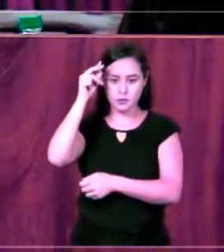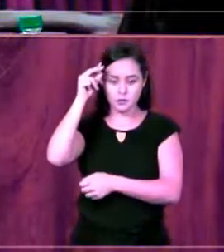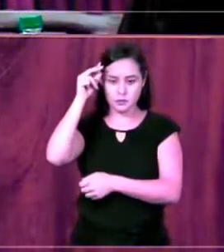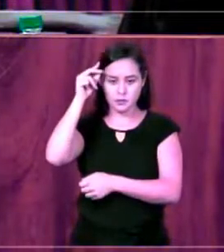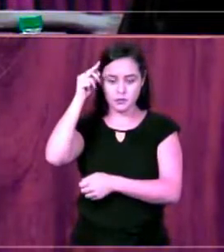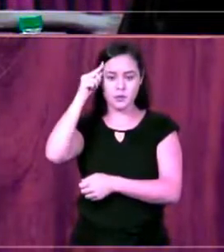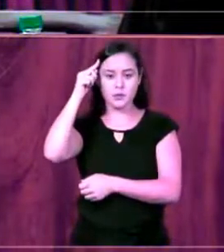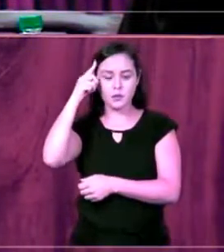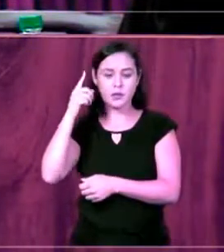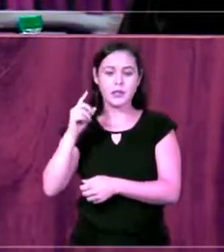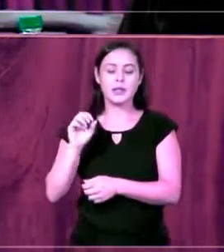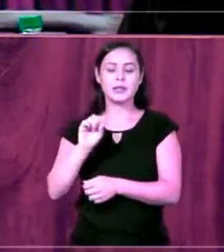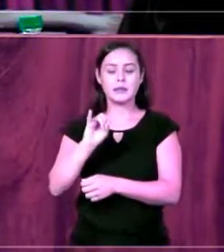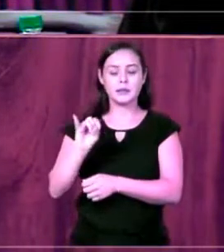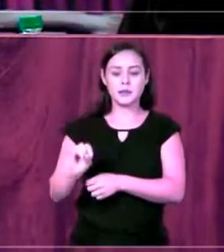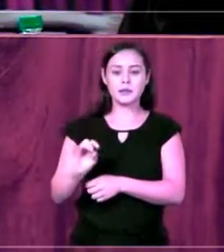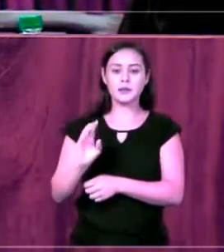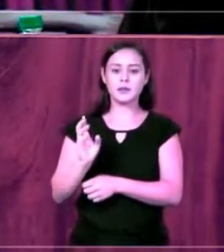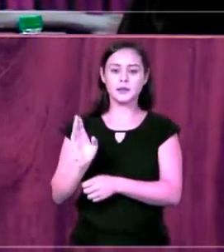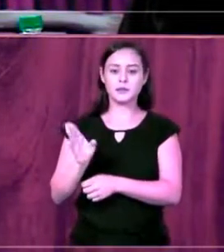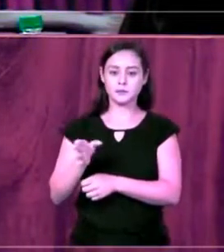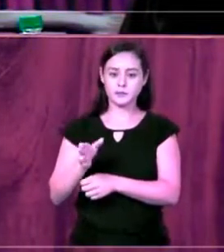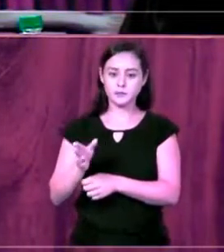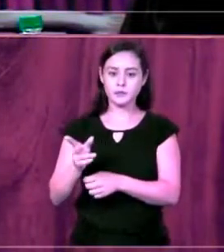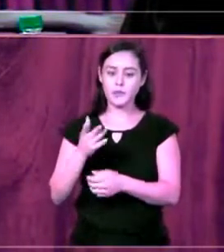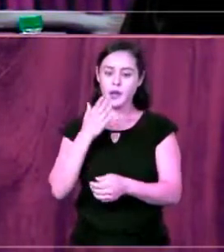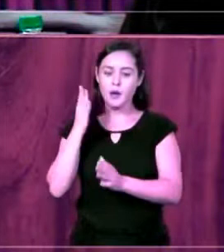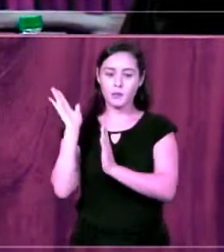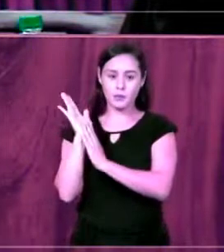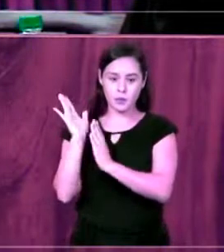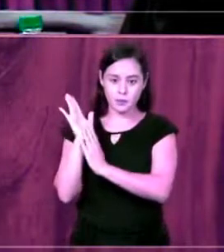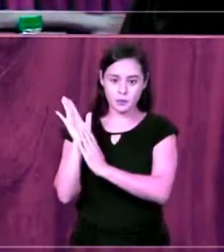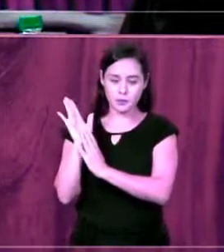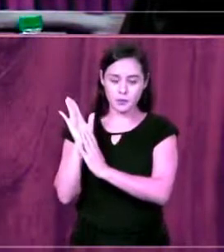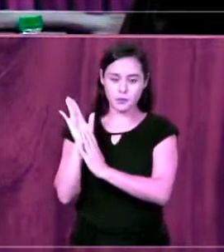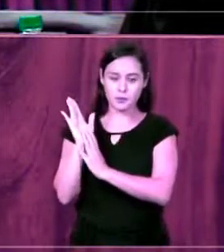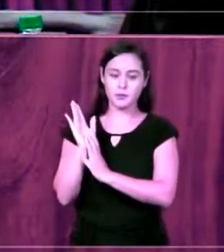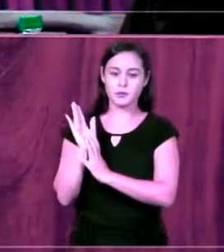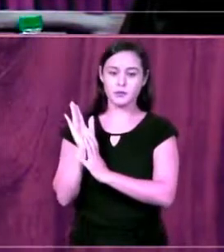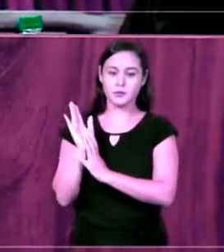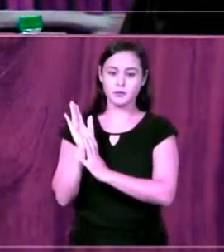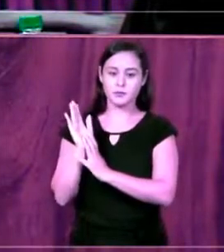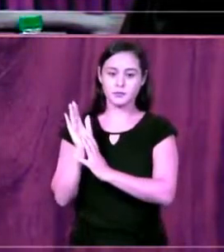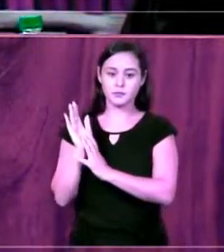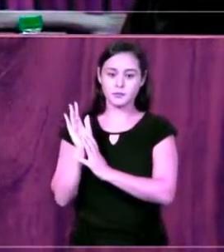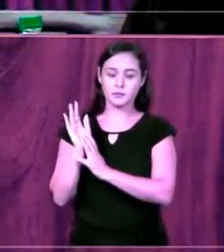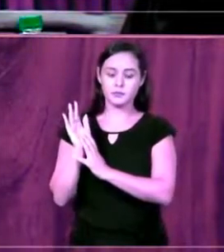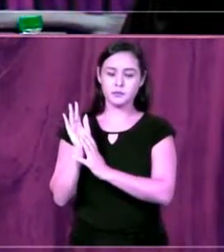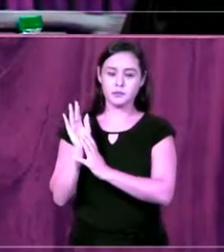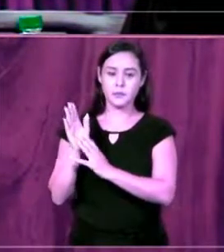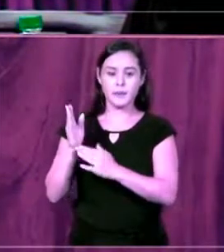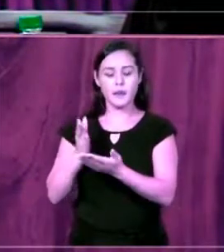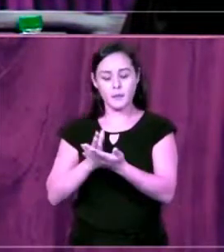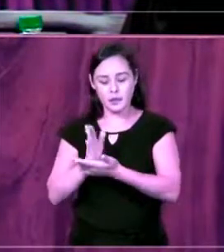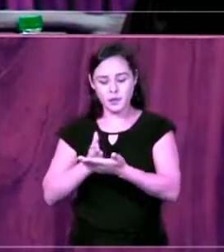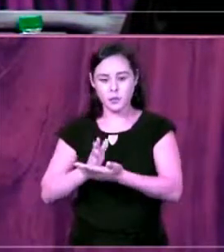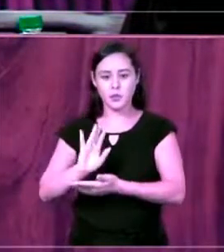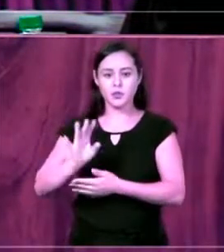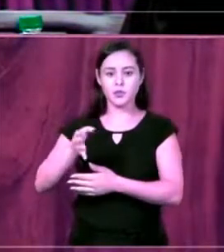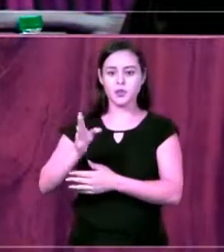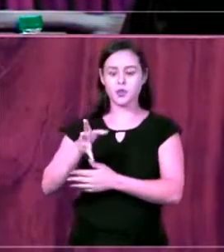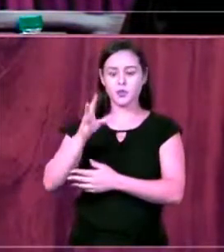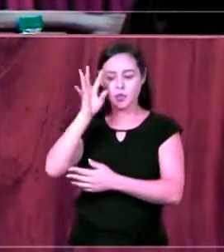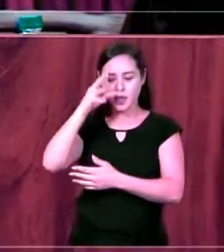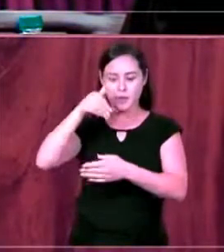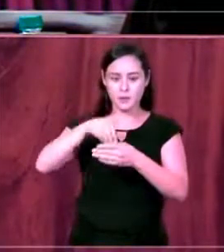seja referendada aqui essa proposta de eliminar parcialmente deferida